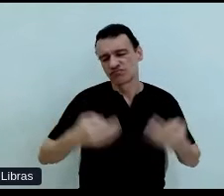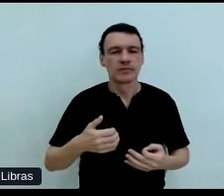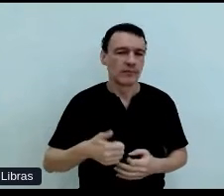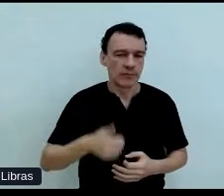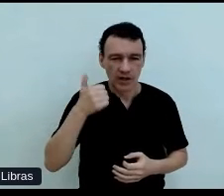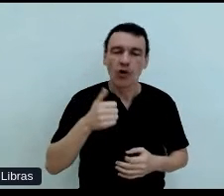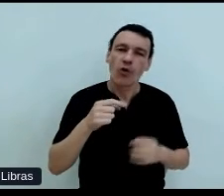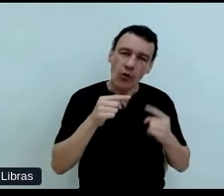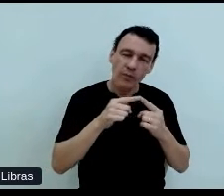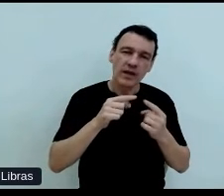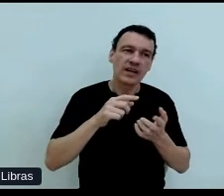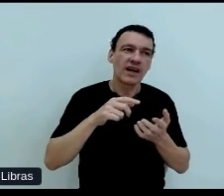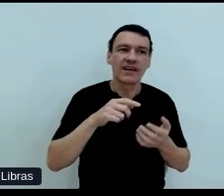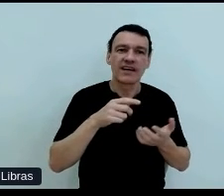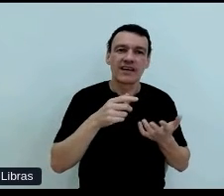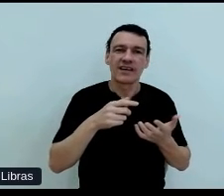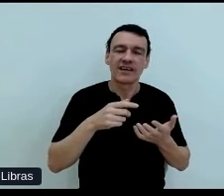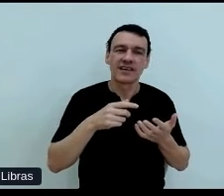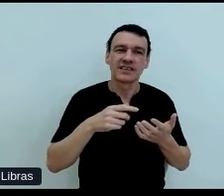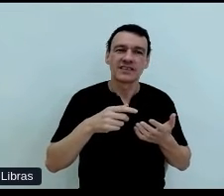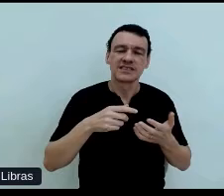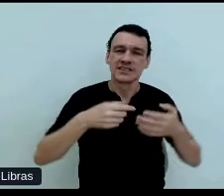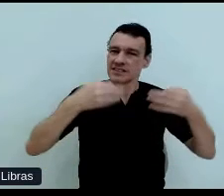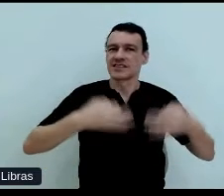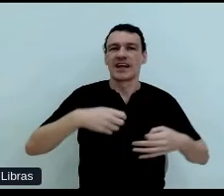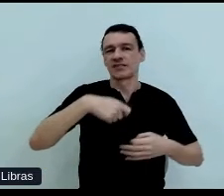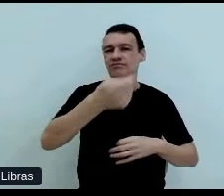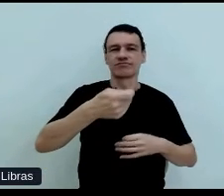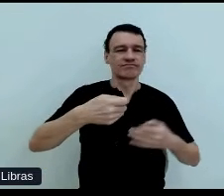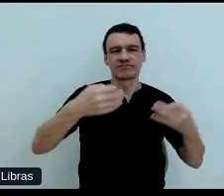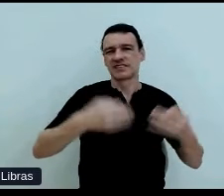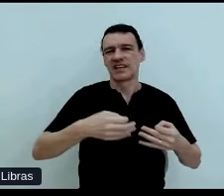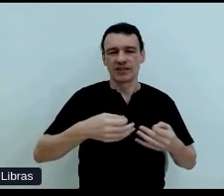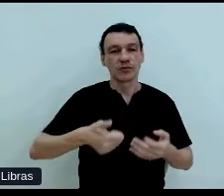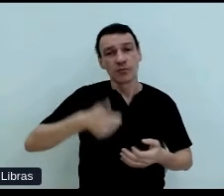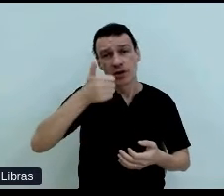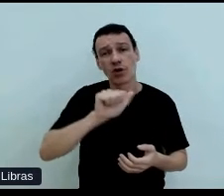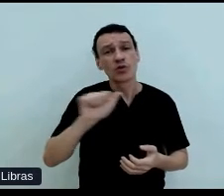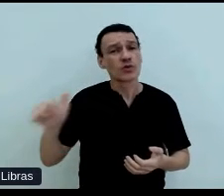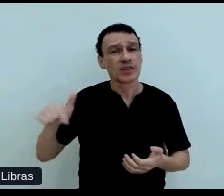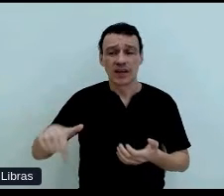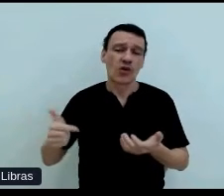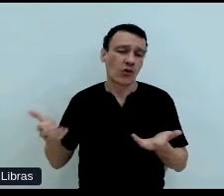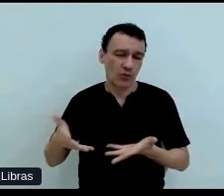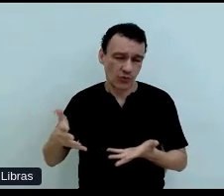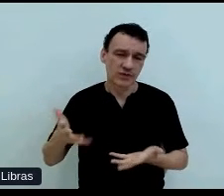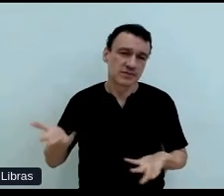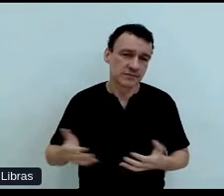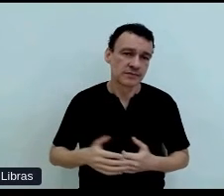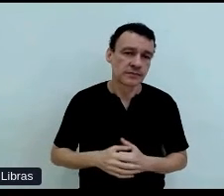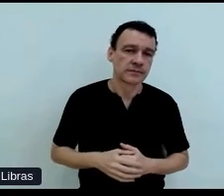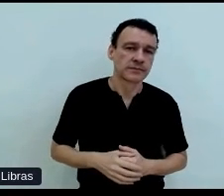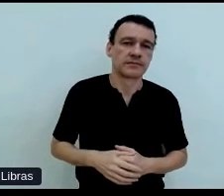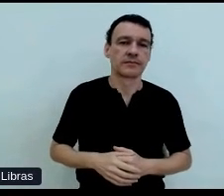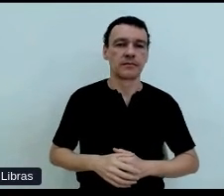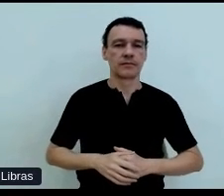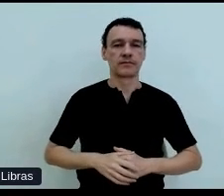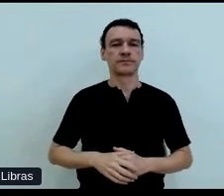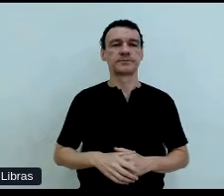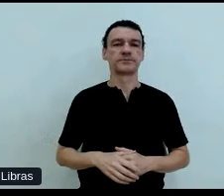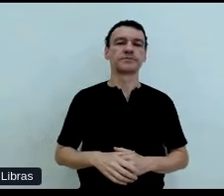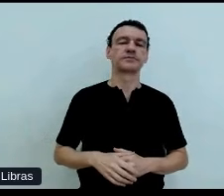se desenvolver nesse aspecto humano um pouco menos, e aí fazer os ajustes. Aí sim a gente tem um cálculo